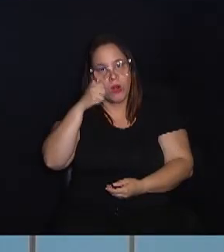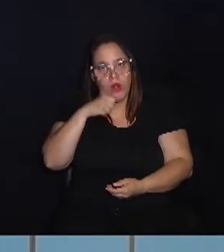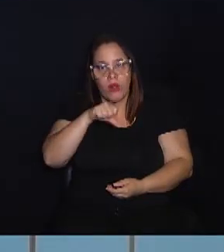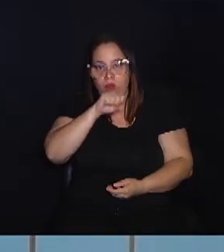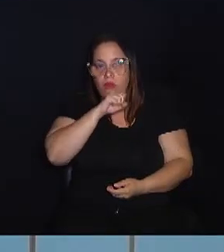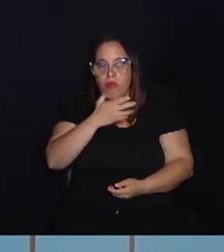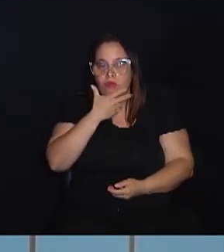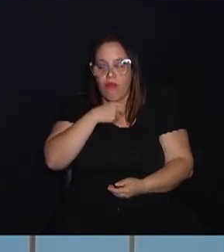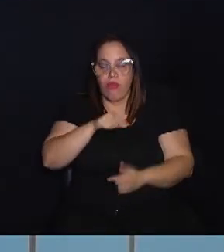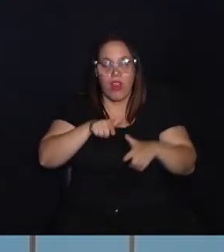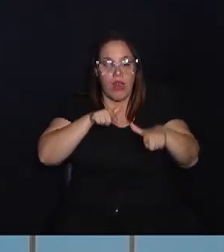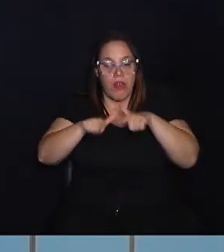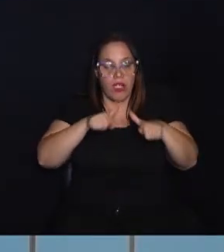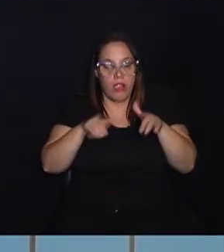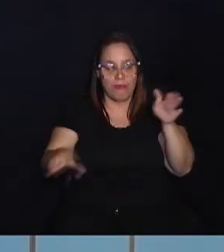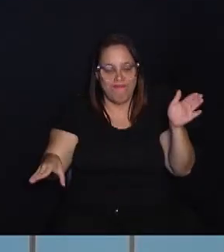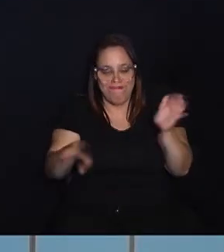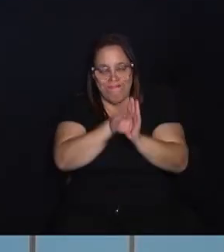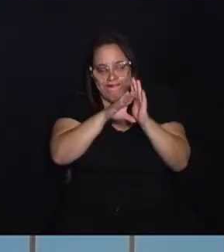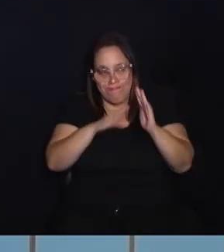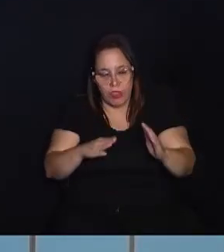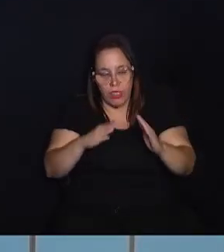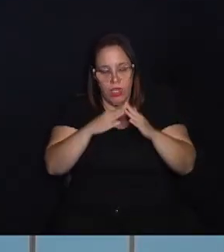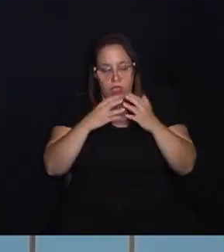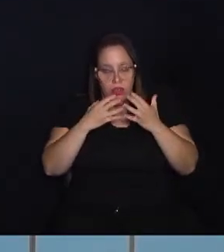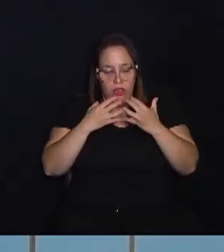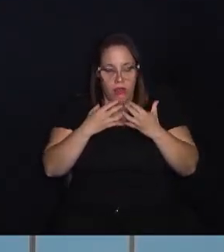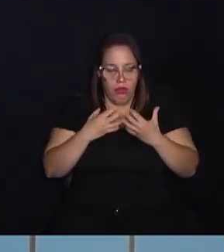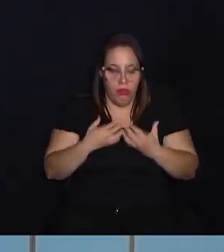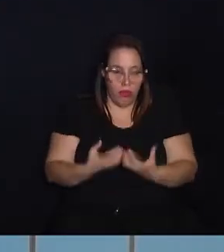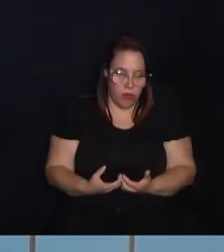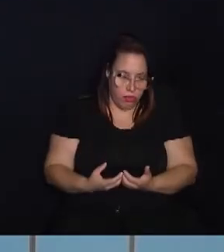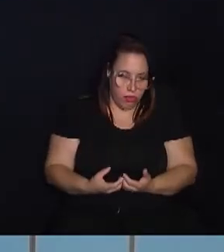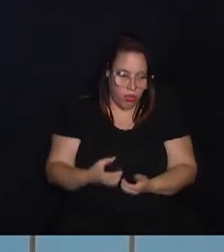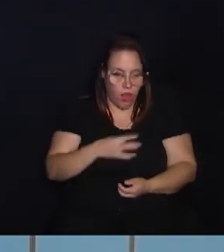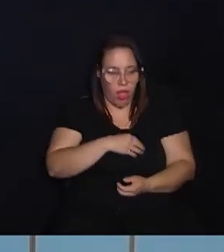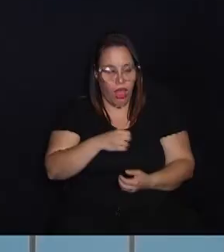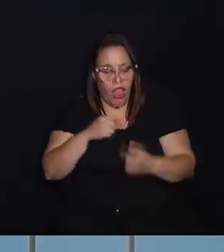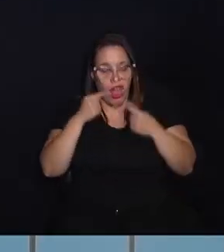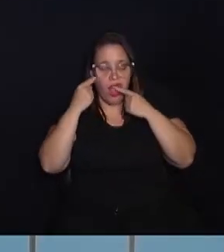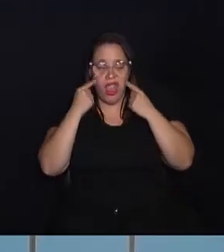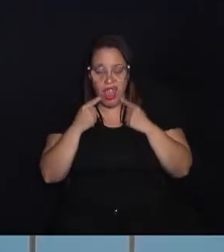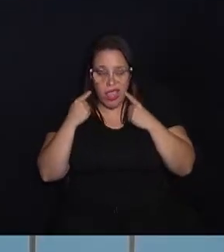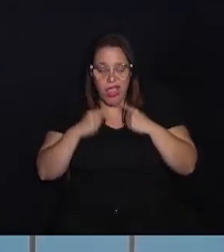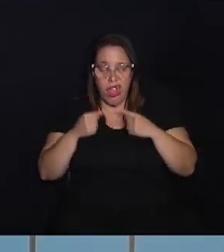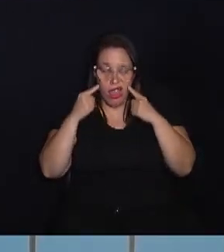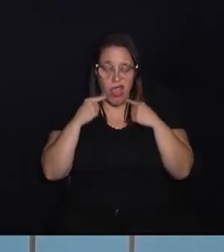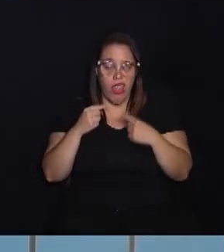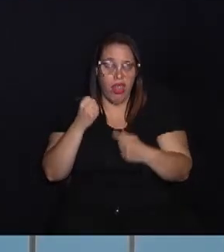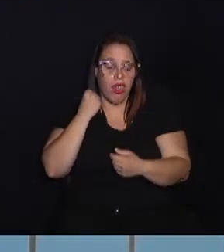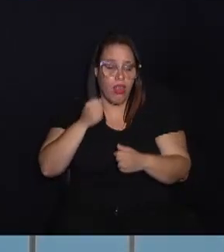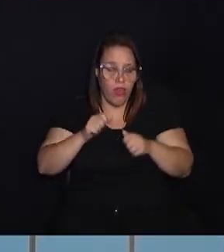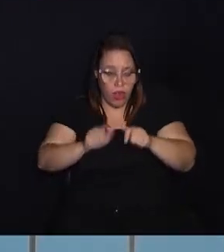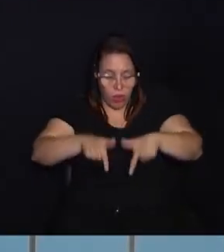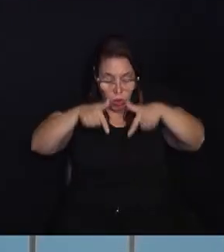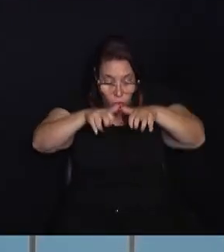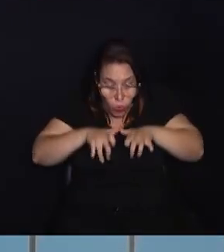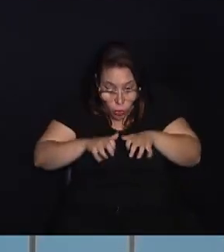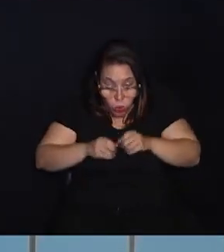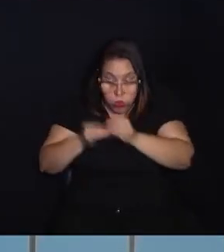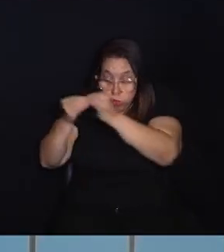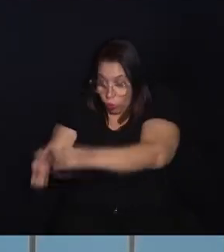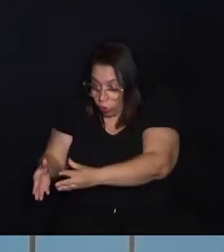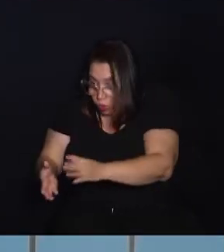que trabalham, chegam em casa, cansado, filho chorando, estressado, você dá a tela para ele sossegar e